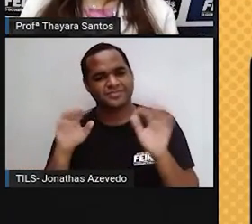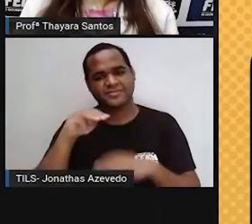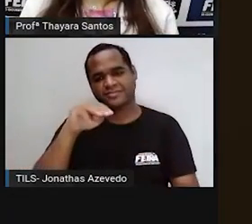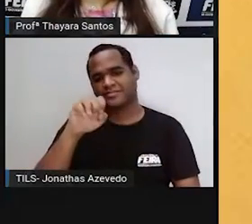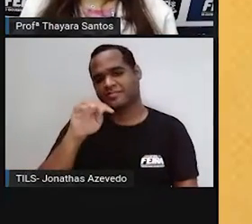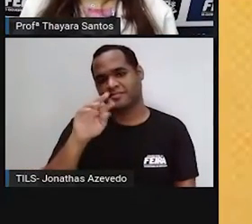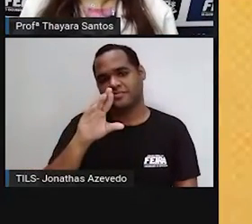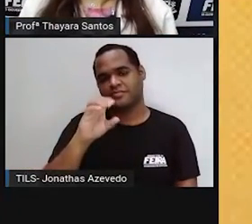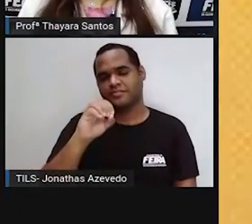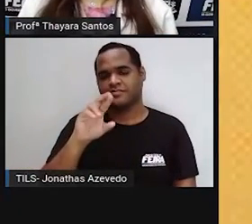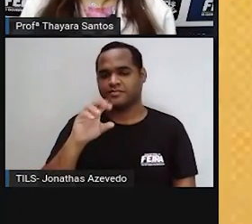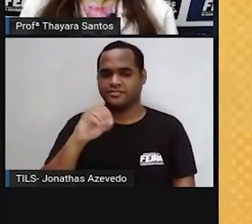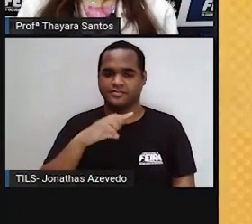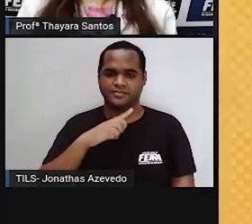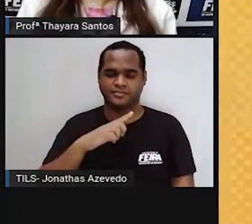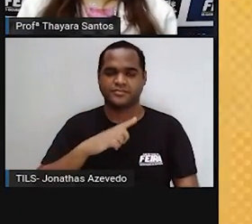ali.